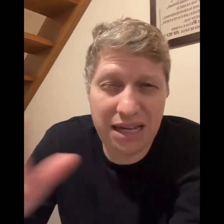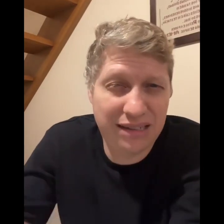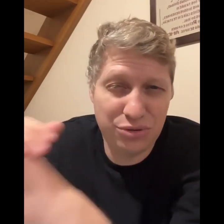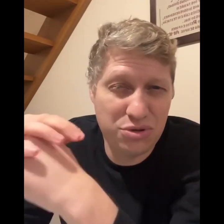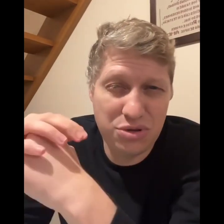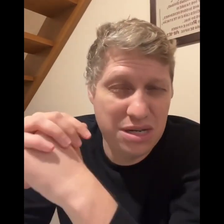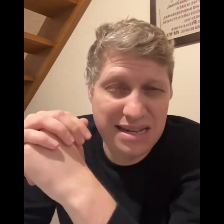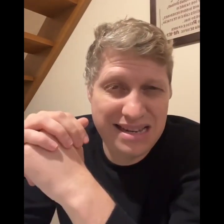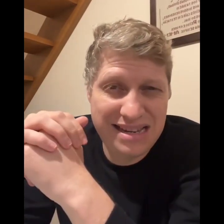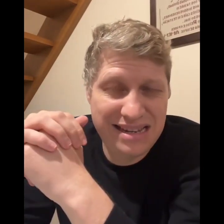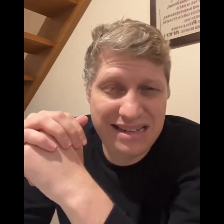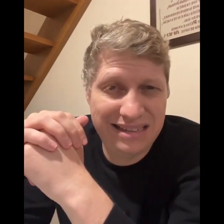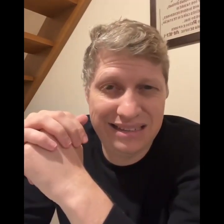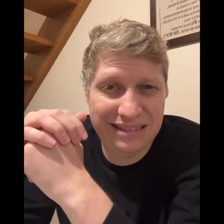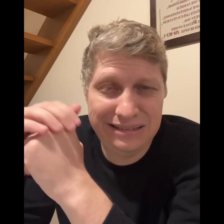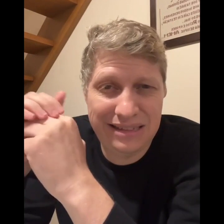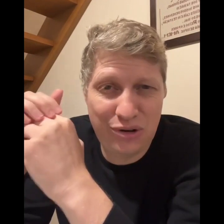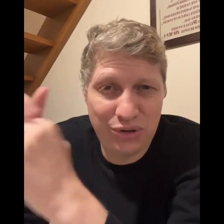Alegre, deputados,